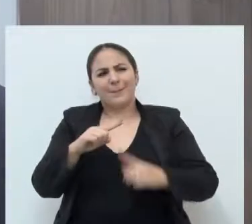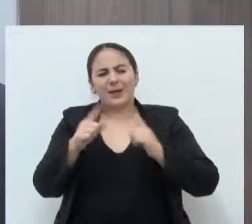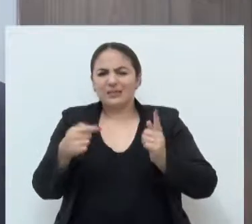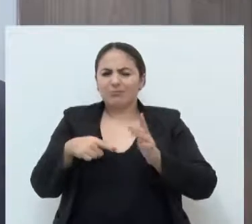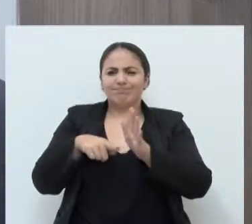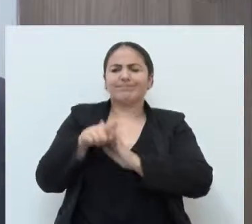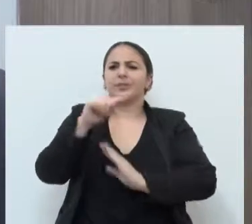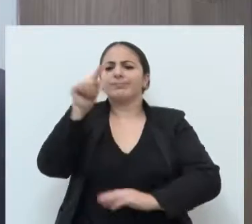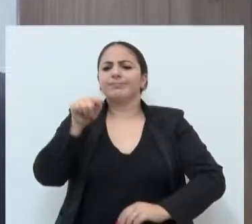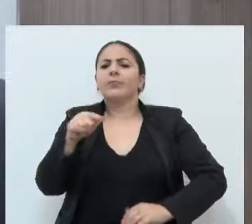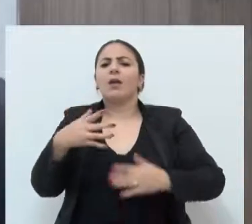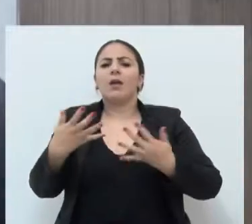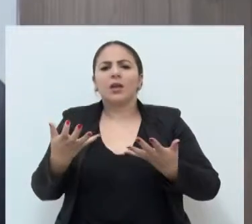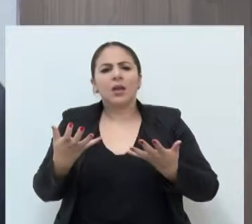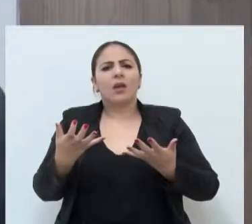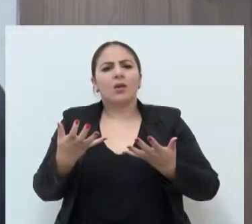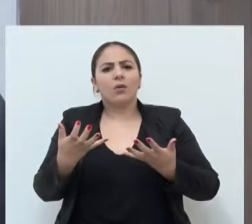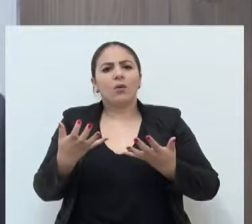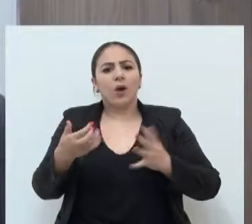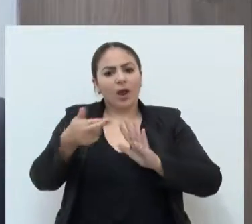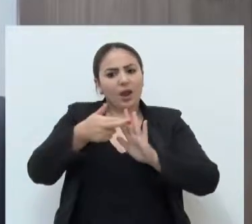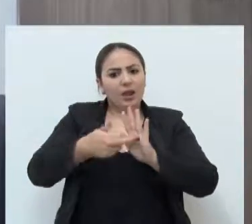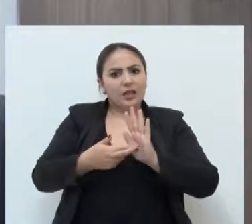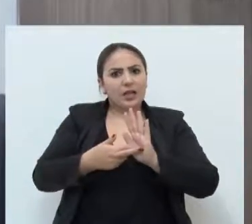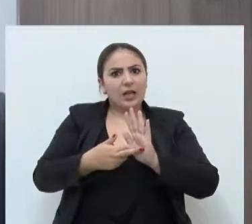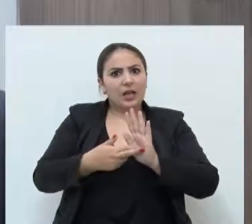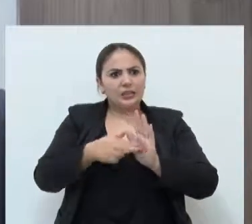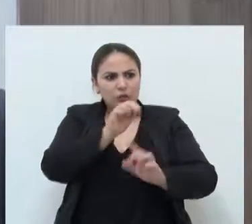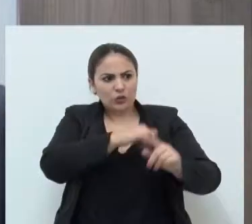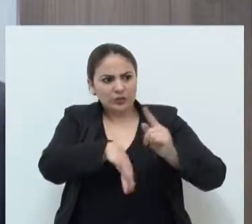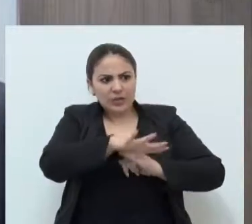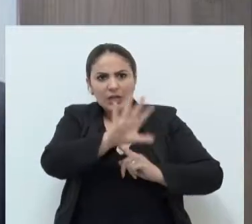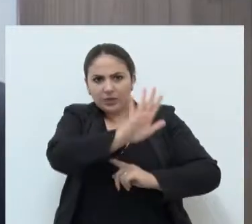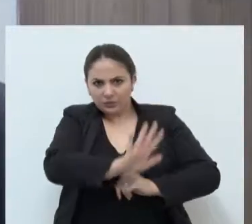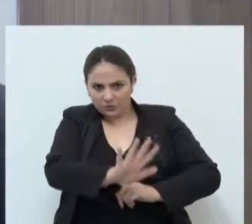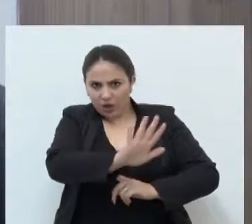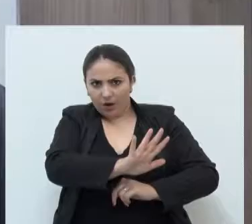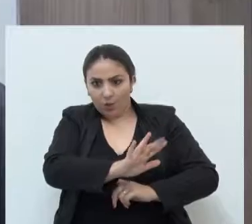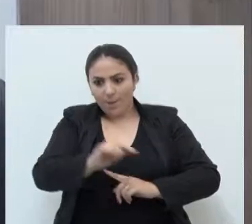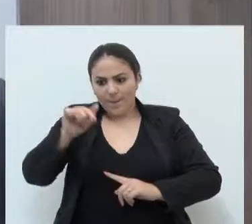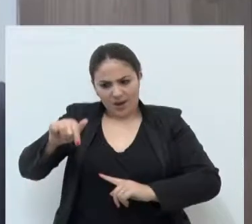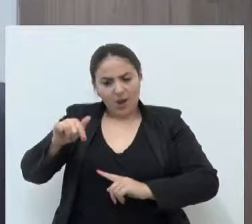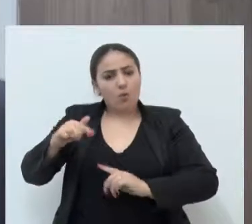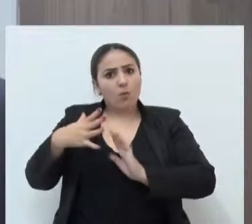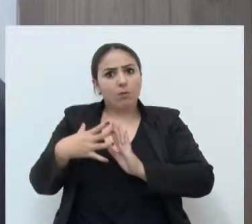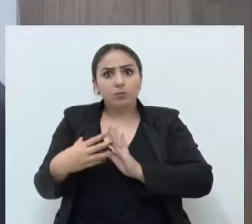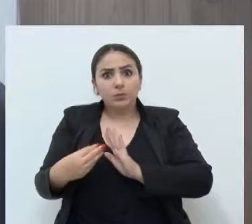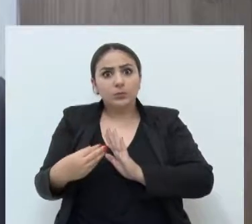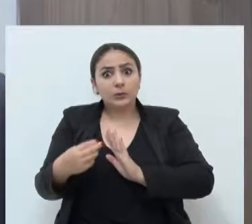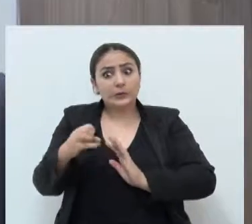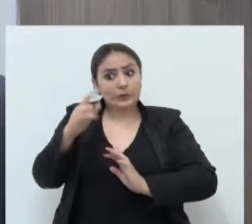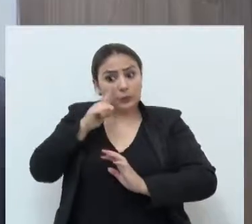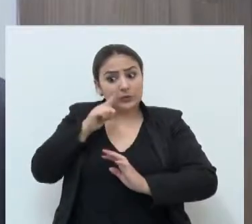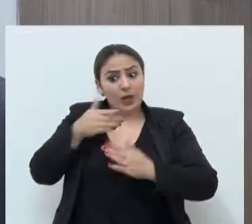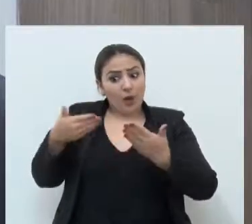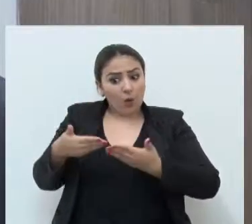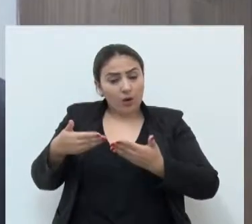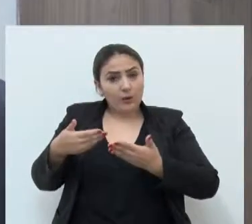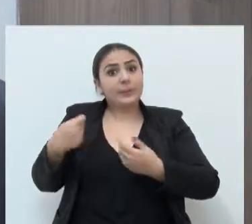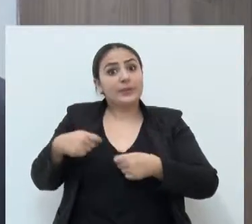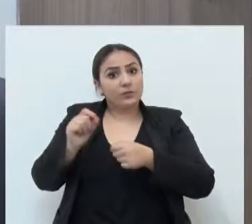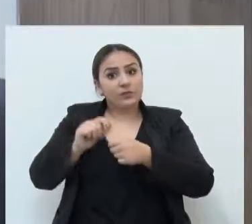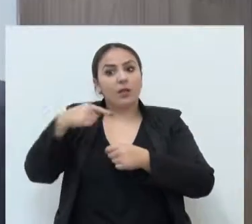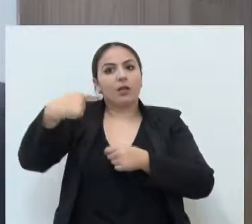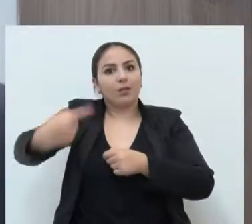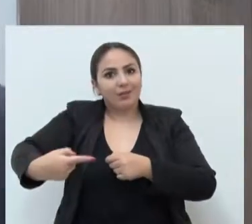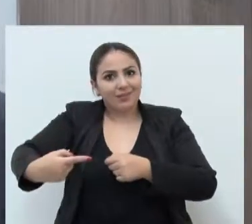eu te pergunto, eu quero normatizar isso na sociedade civil organizada. Eu também tenho que dar o exemplo. Se eu não posso fazer esse ano, eu faço o ano que vem. Se eu não